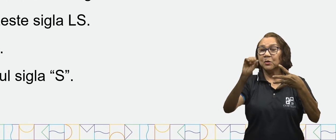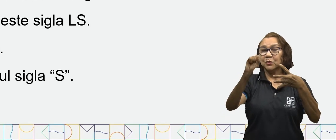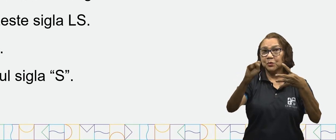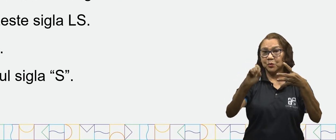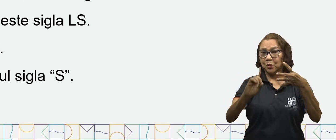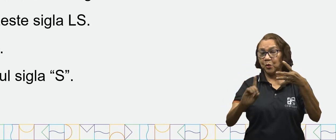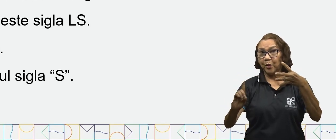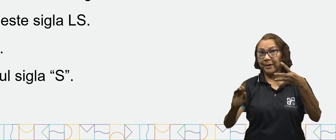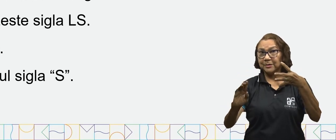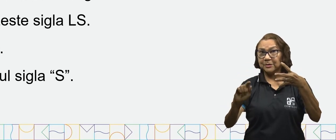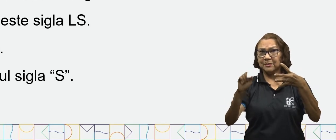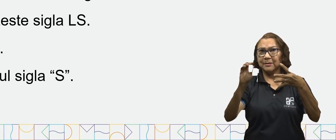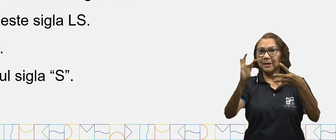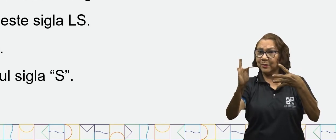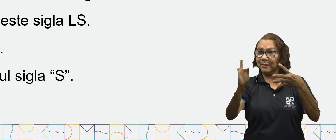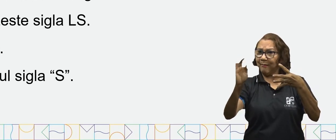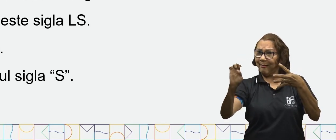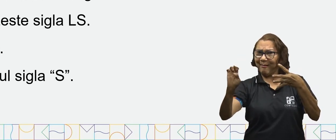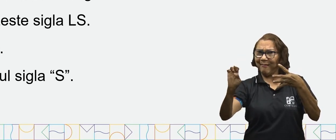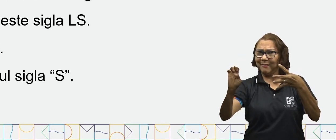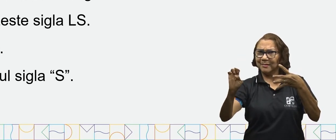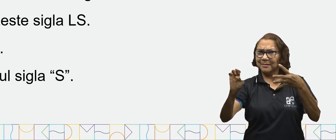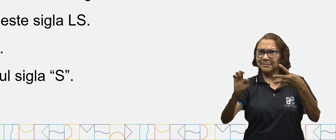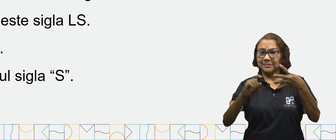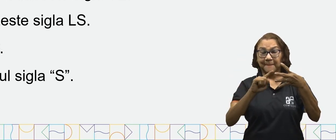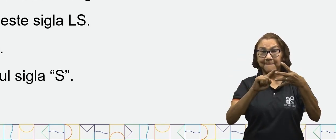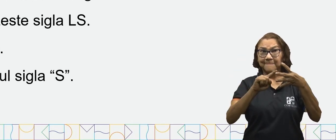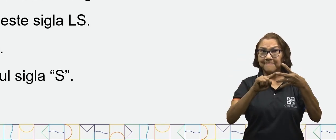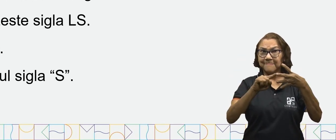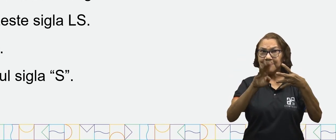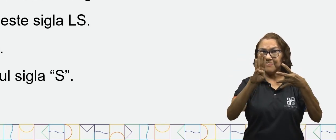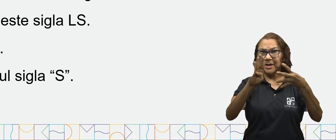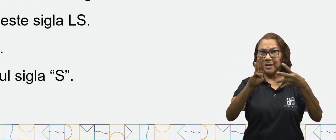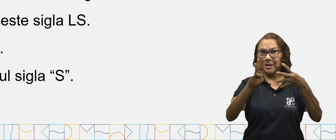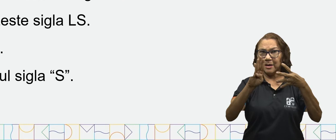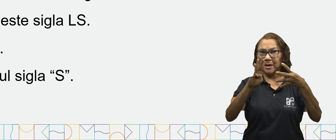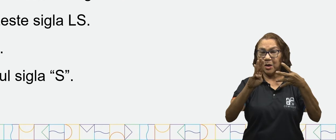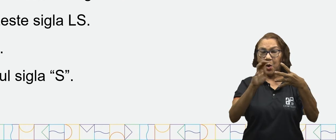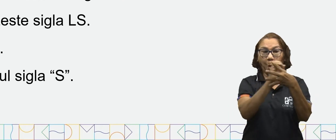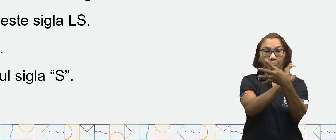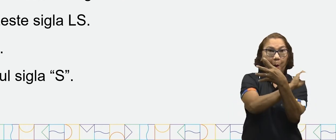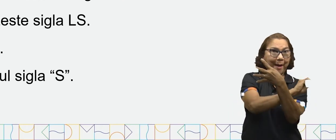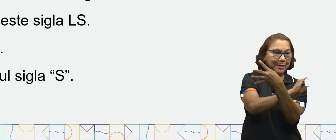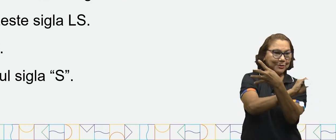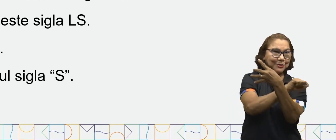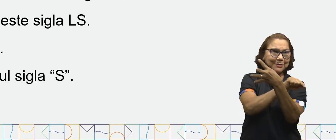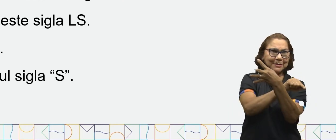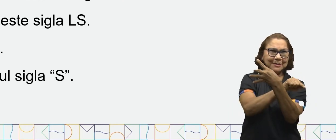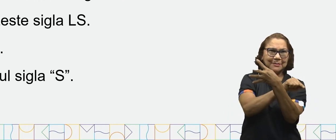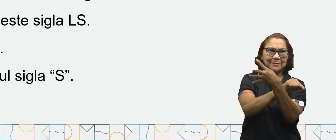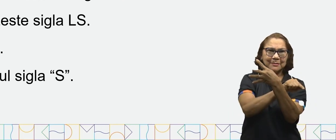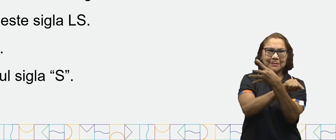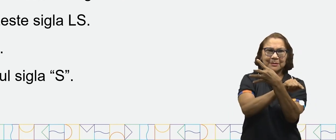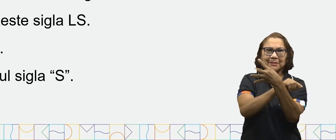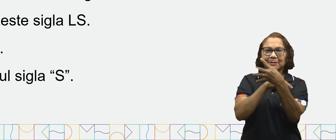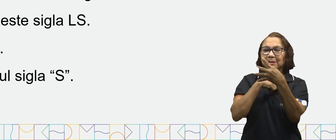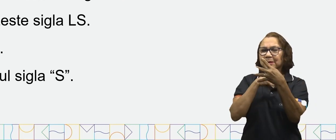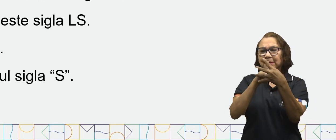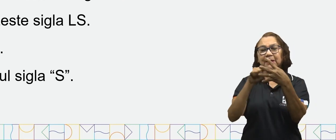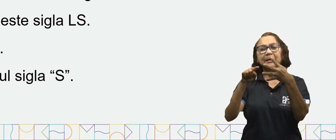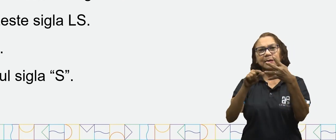apenas uma alternativa correta a respeito das siglas dos pontos cardeais. Vamos para a letra A.